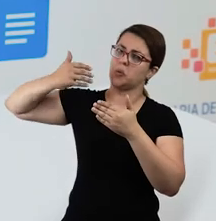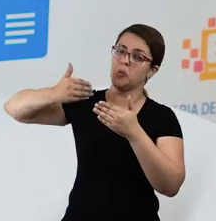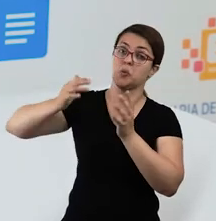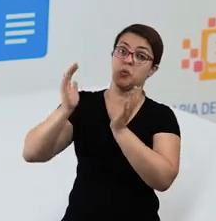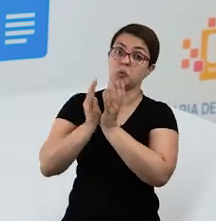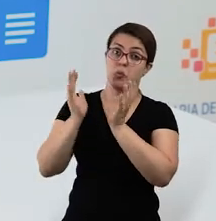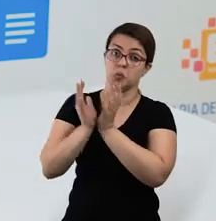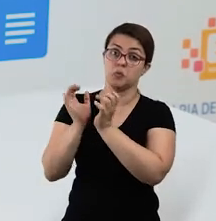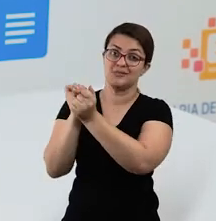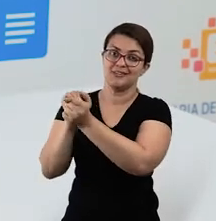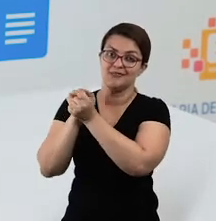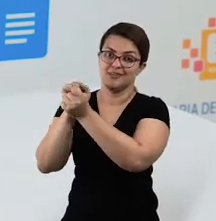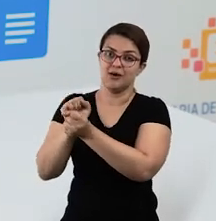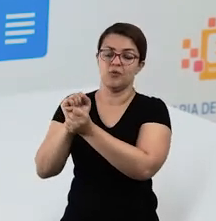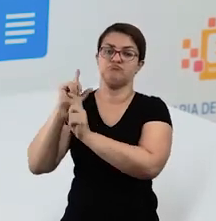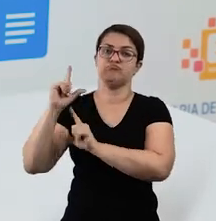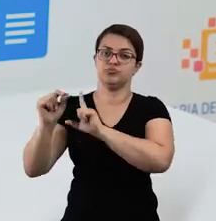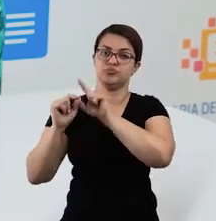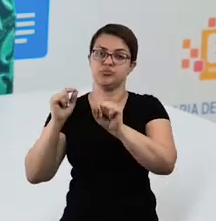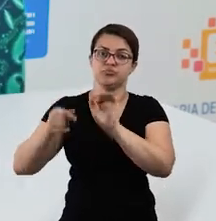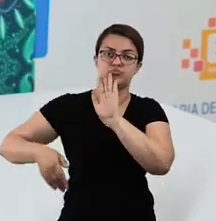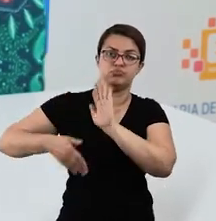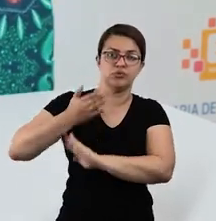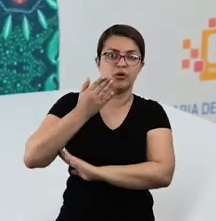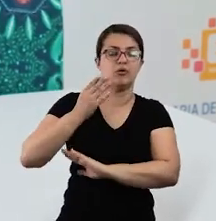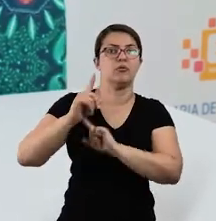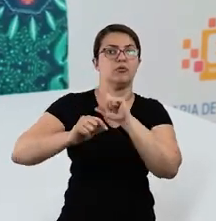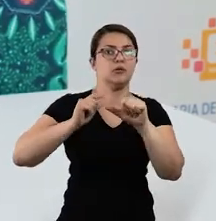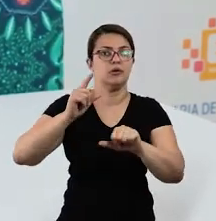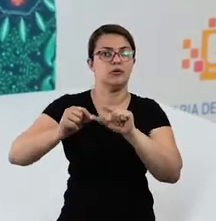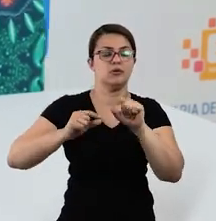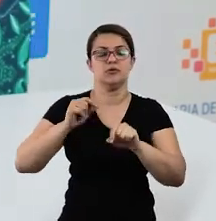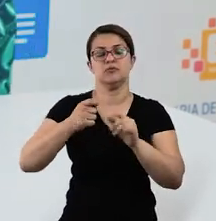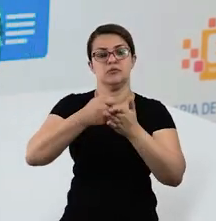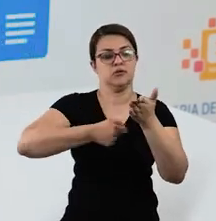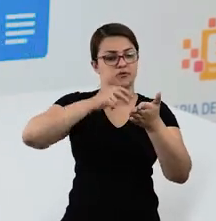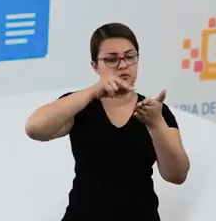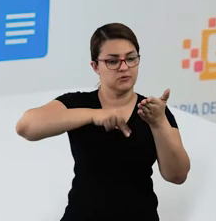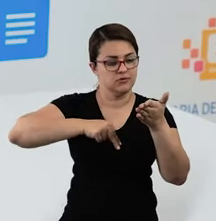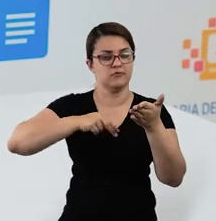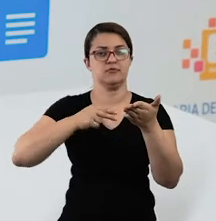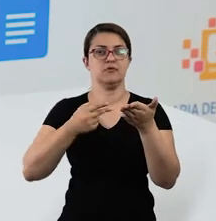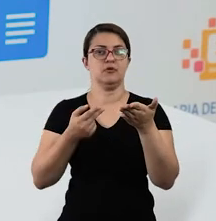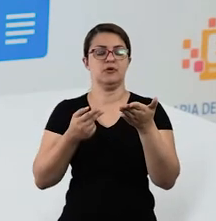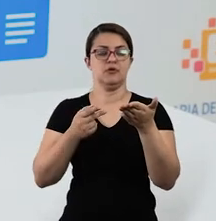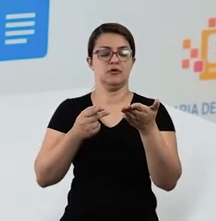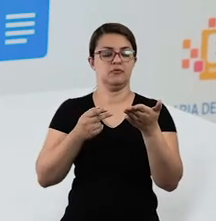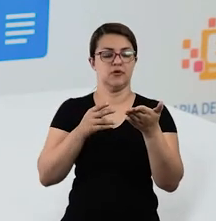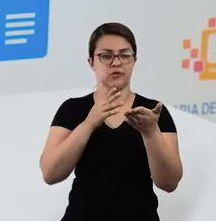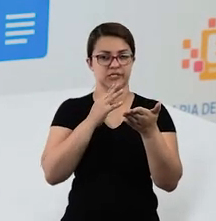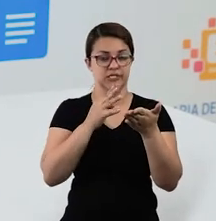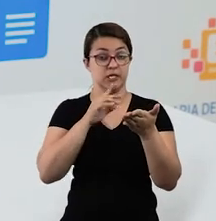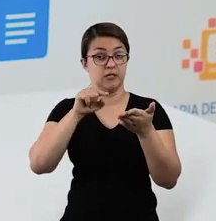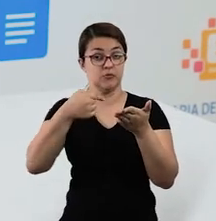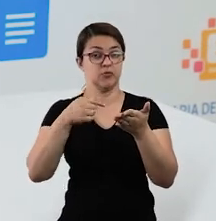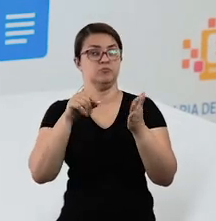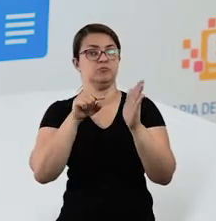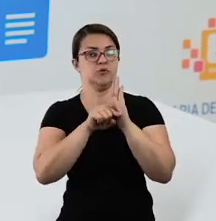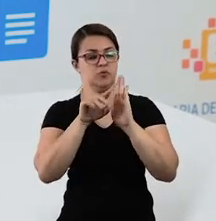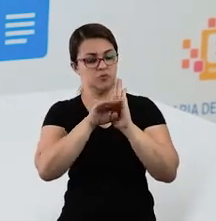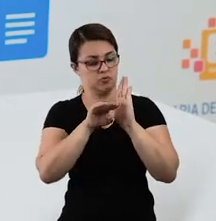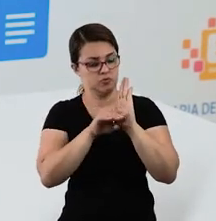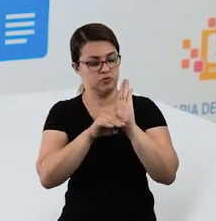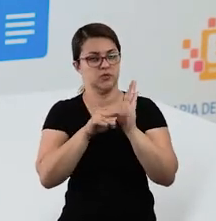Dos negros fugitivos, da escravidão, que você vai conhecer através do texto. E depois você vai responder as perguntas que estão lá